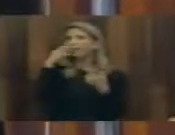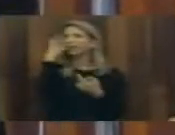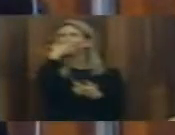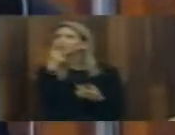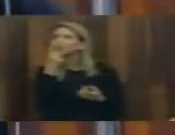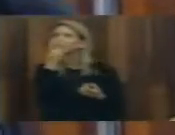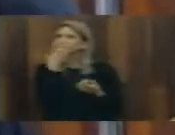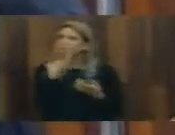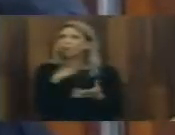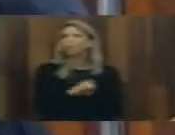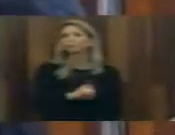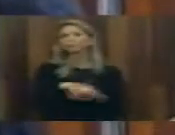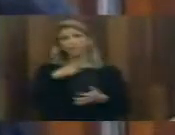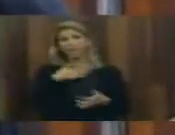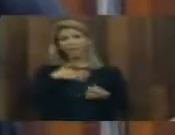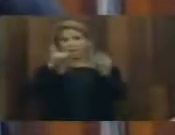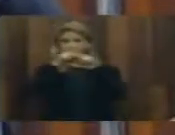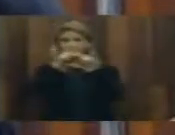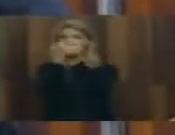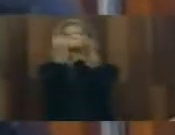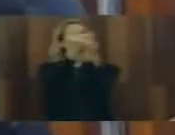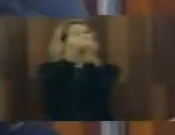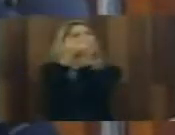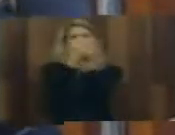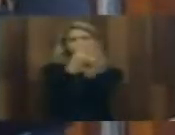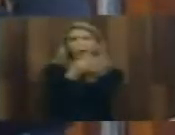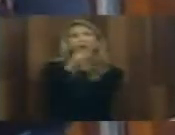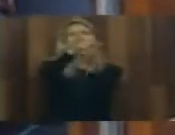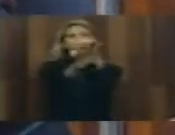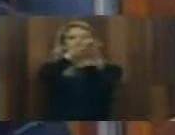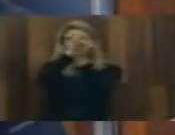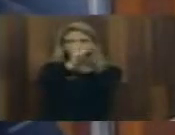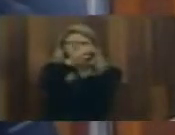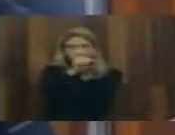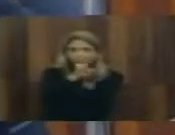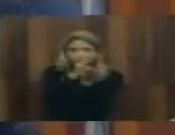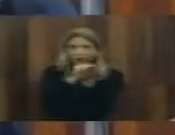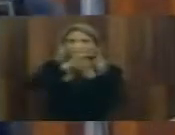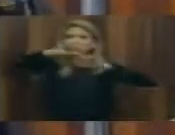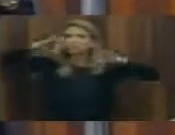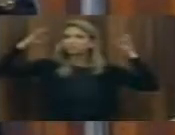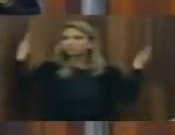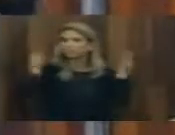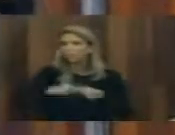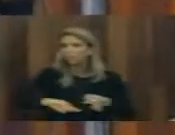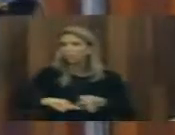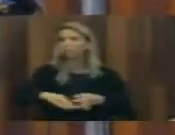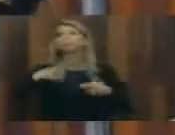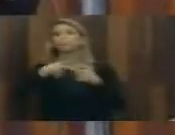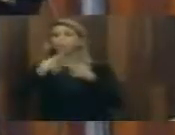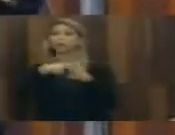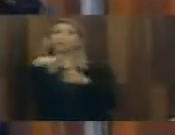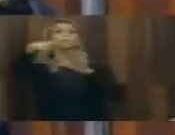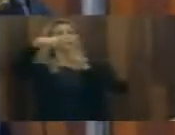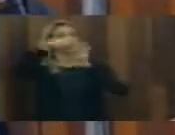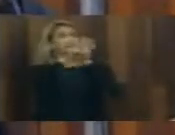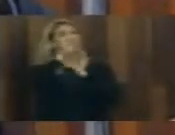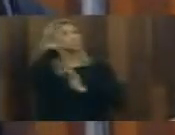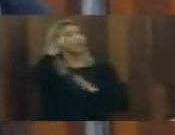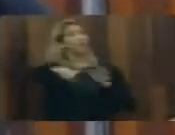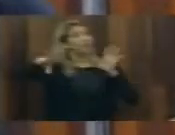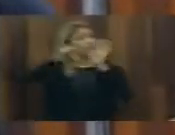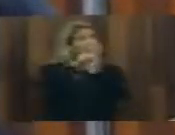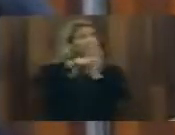de fato, o que eu fiz? Copiei uma cópia fiel, porque o projeto já é lei no Rio de